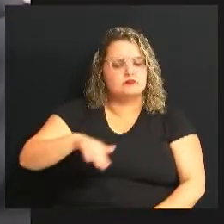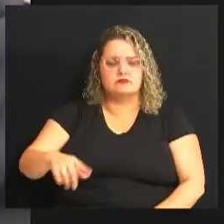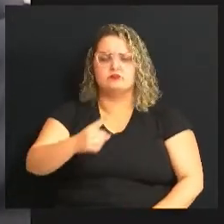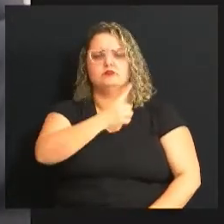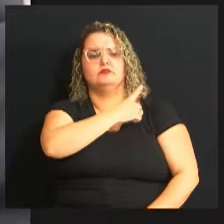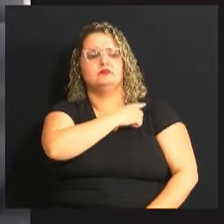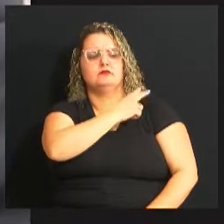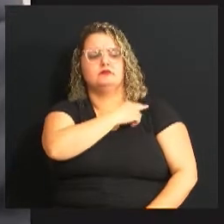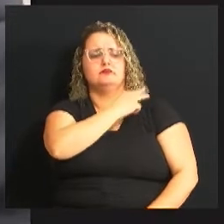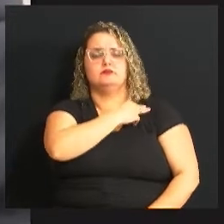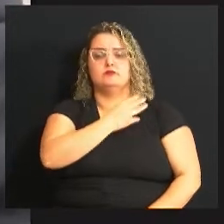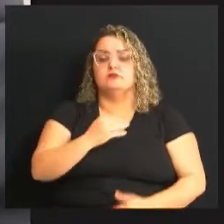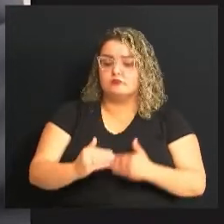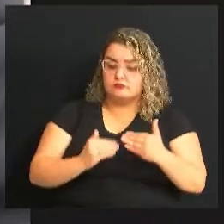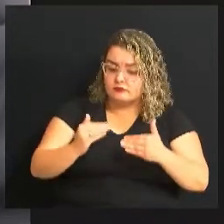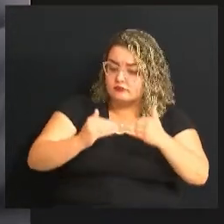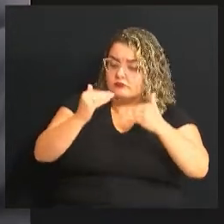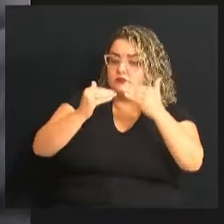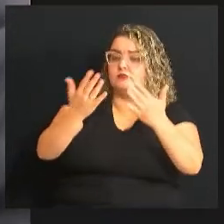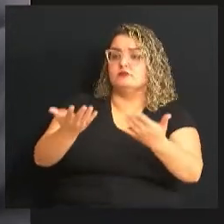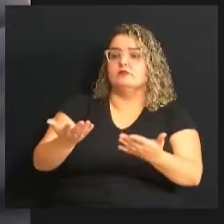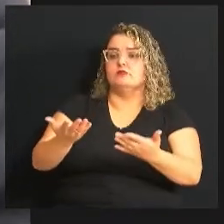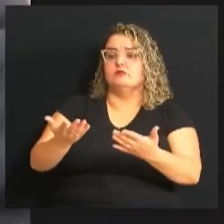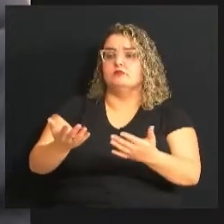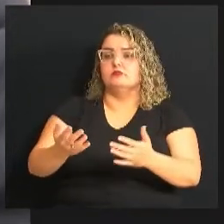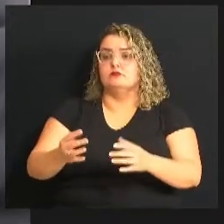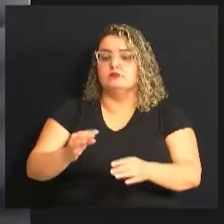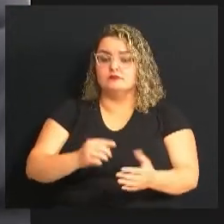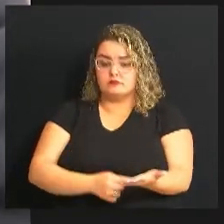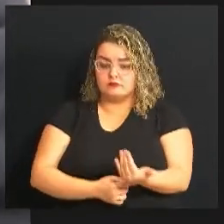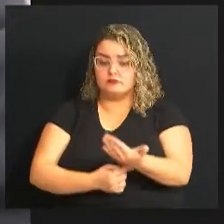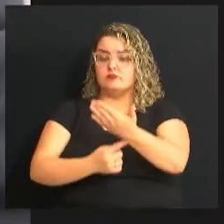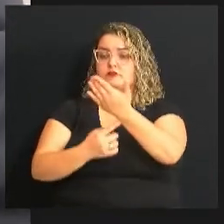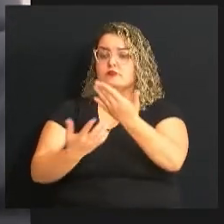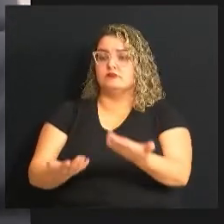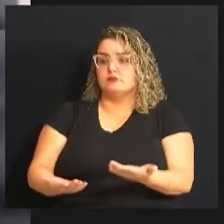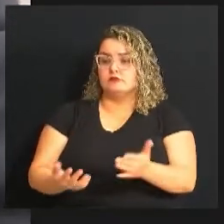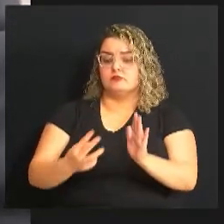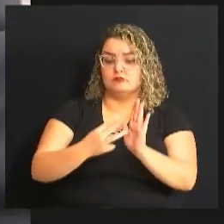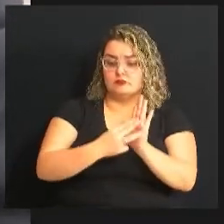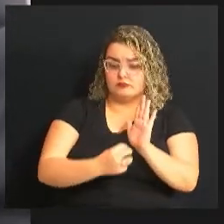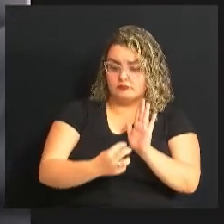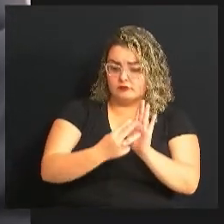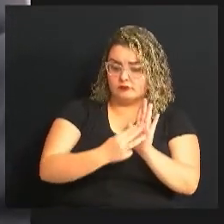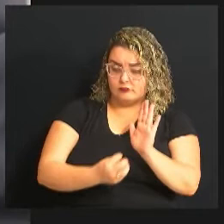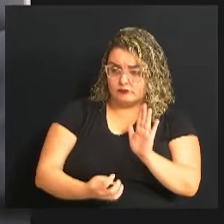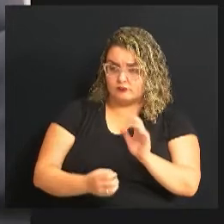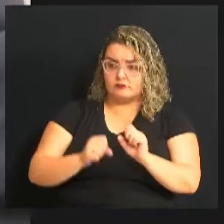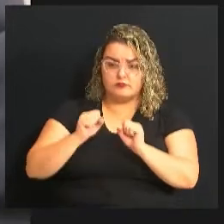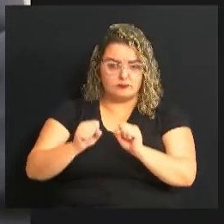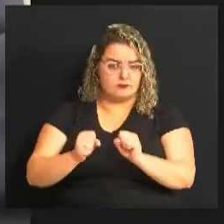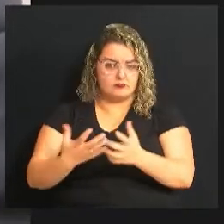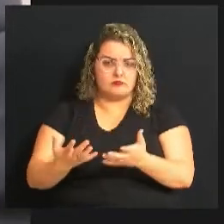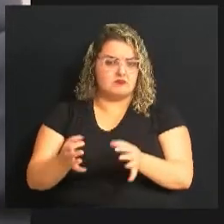que desenvolveu uma tecnologia, uma metodologia, que pode ser uma metodologia bastante